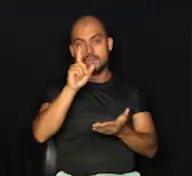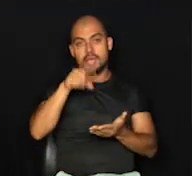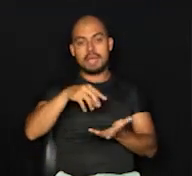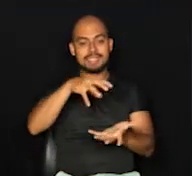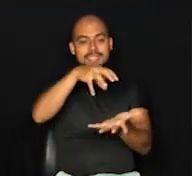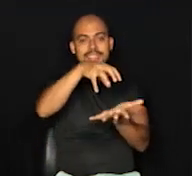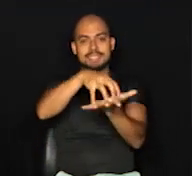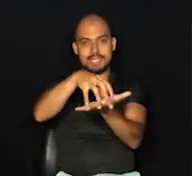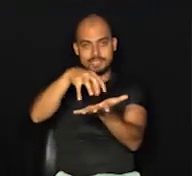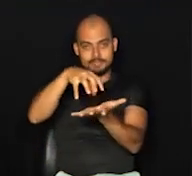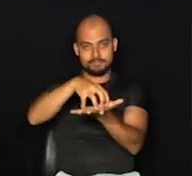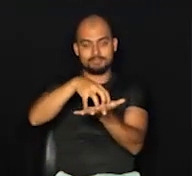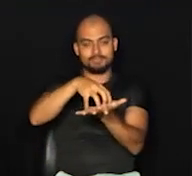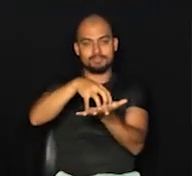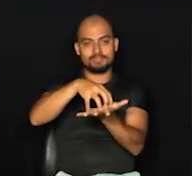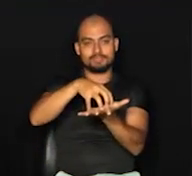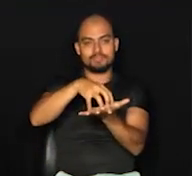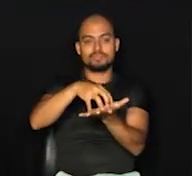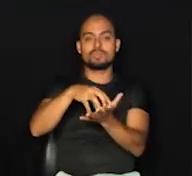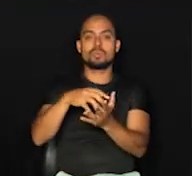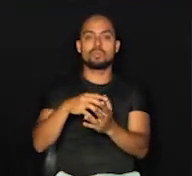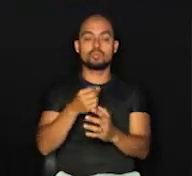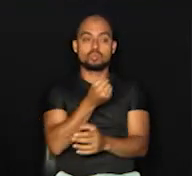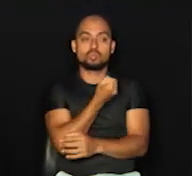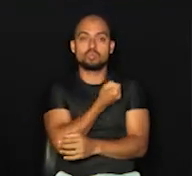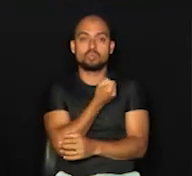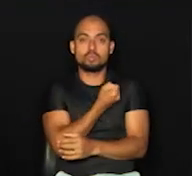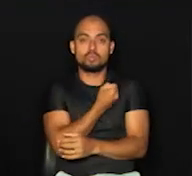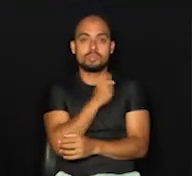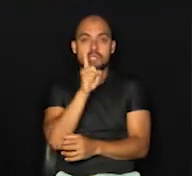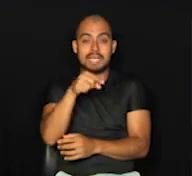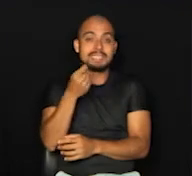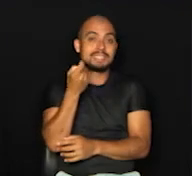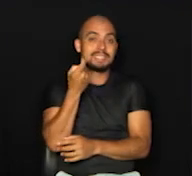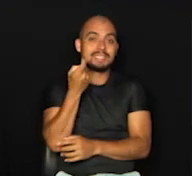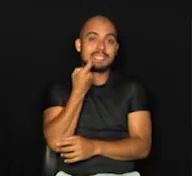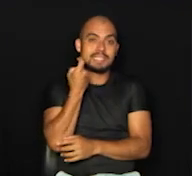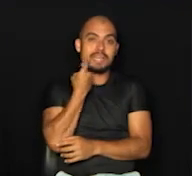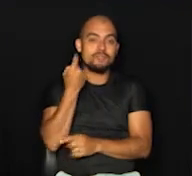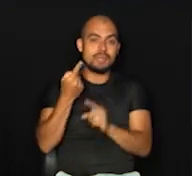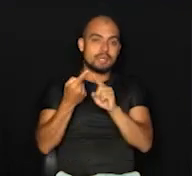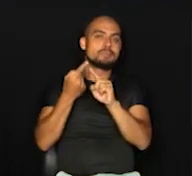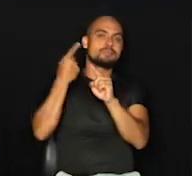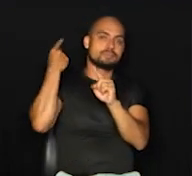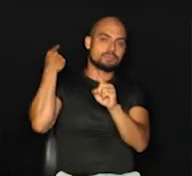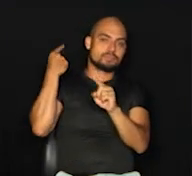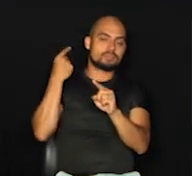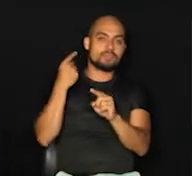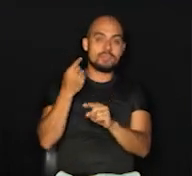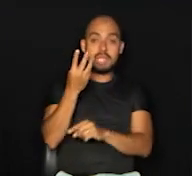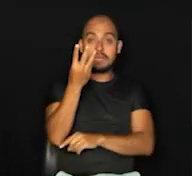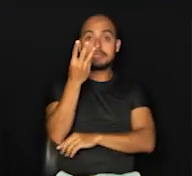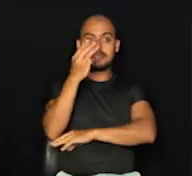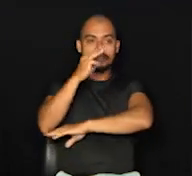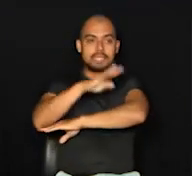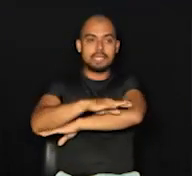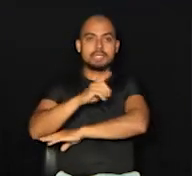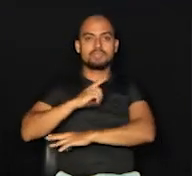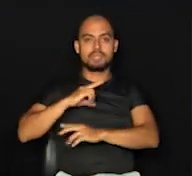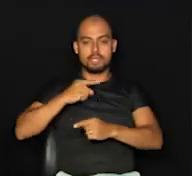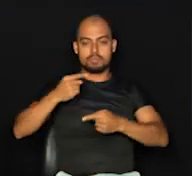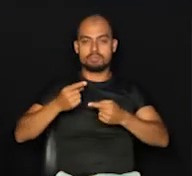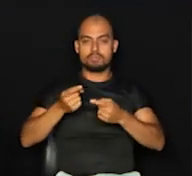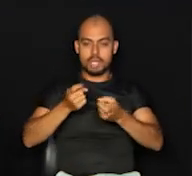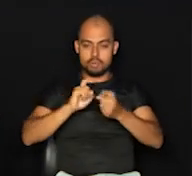região metropolitana, os dados ainda são da última sexta-feira e hoje nós teremos às 3 horas da tarde uma coletiva do